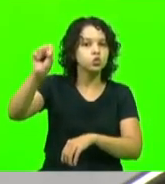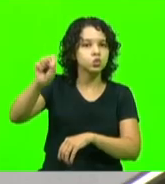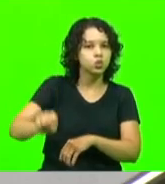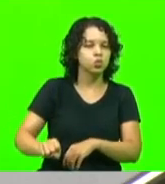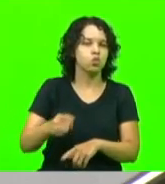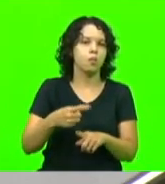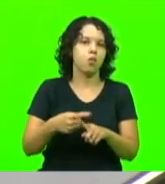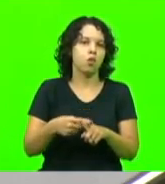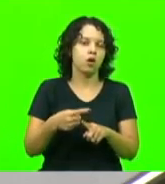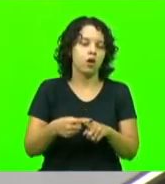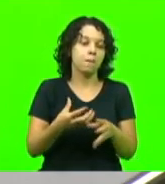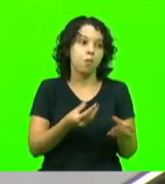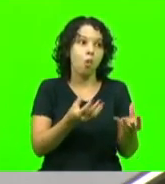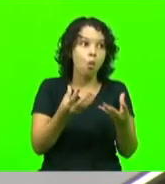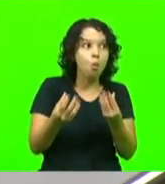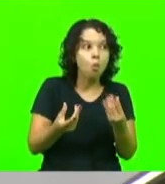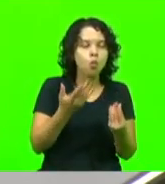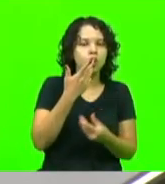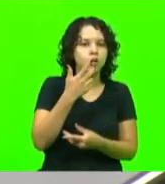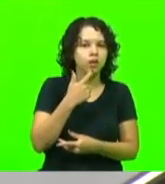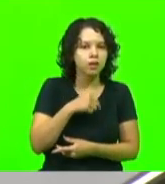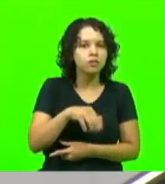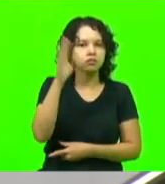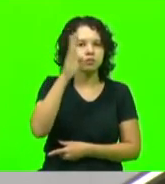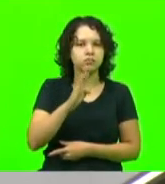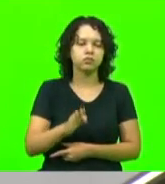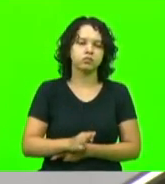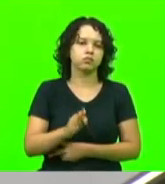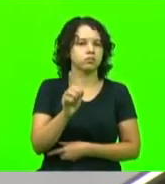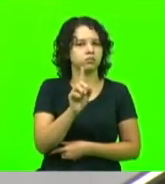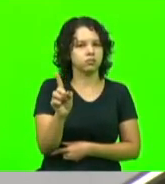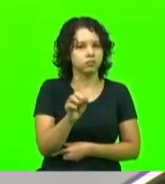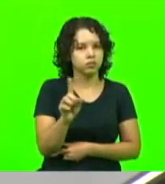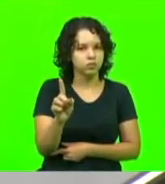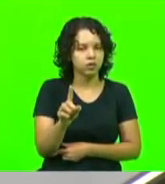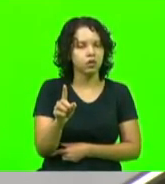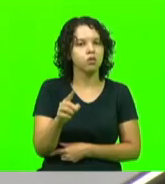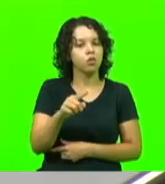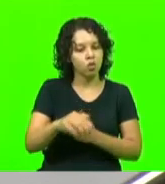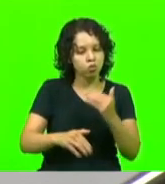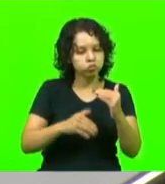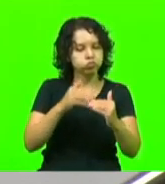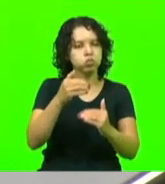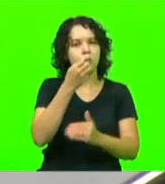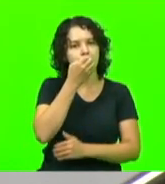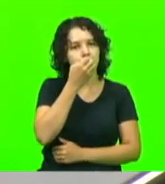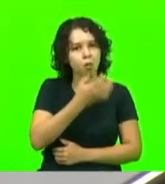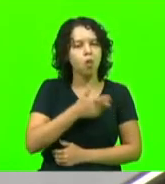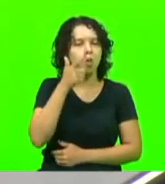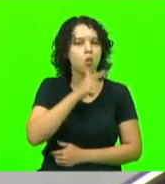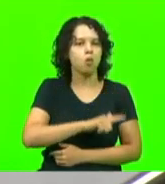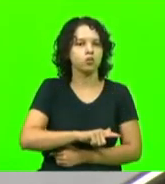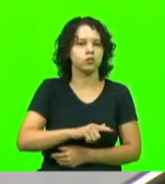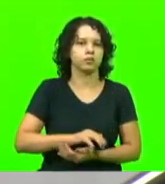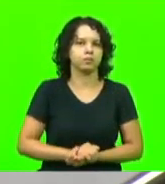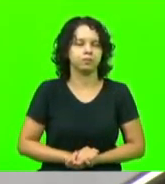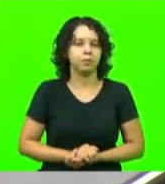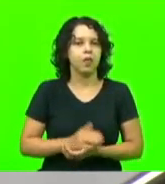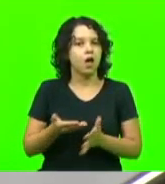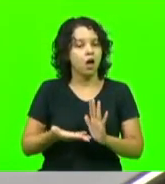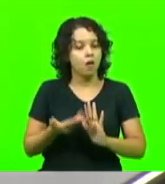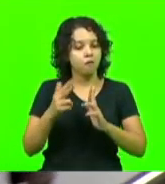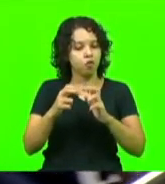no Brasil. Então, já se conseguiu dar um grande passo. Se conseguiu aqui em Santa Catarina tirar de Florianópolis